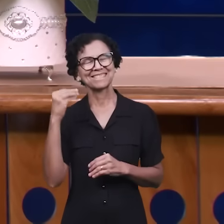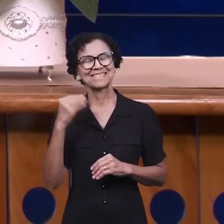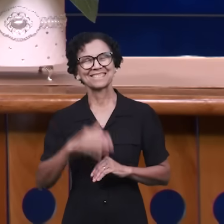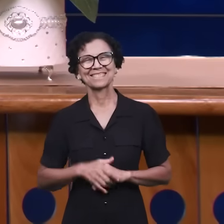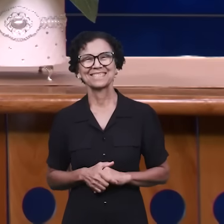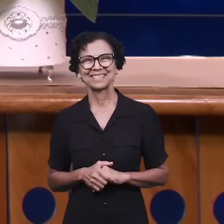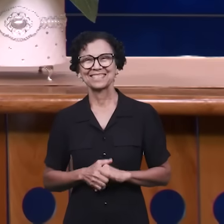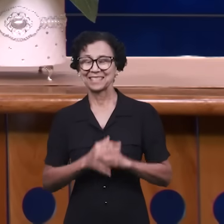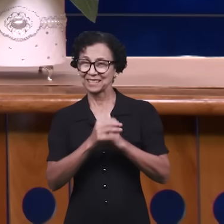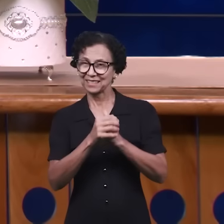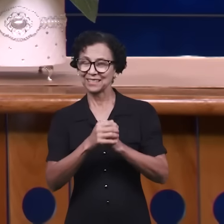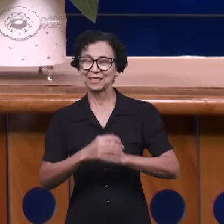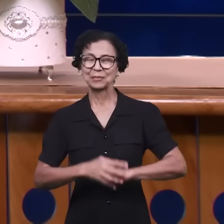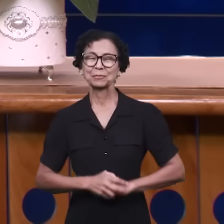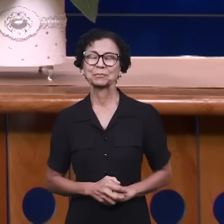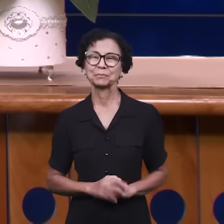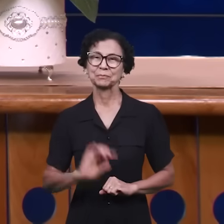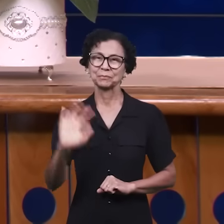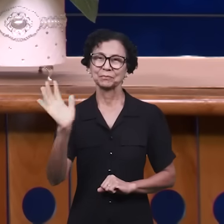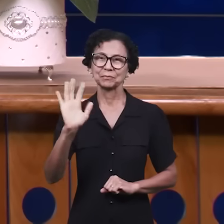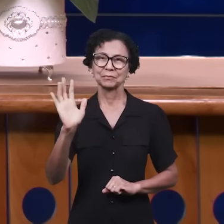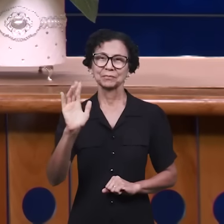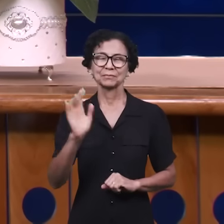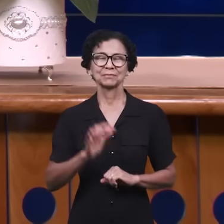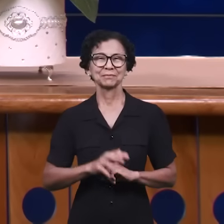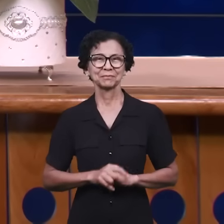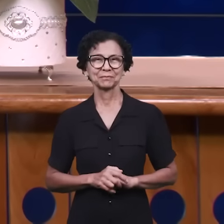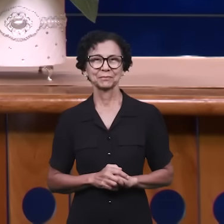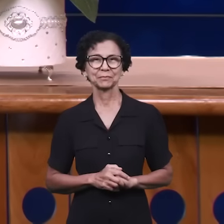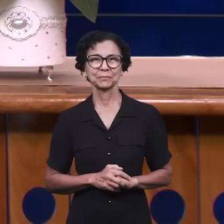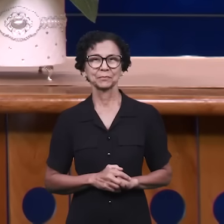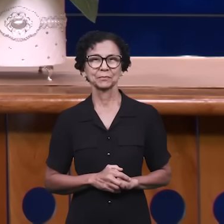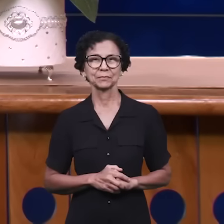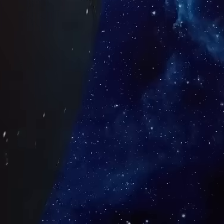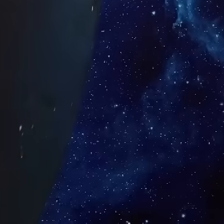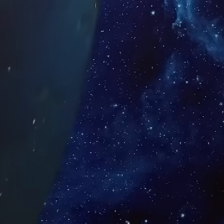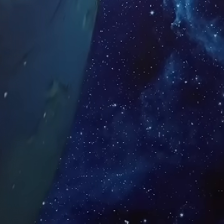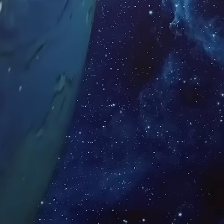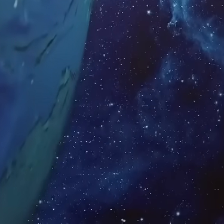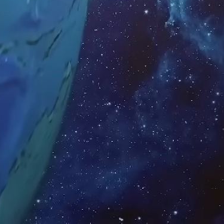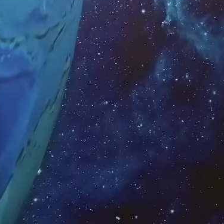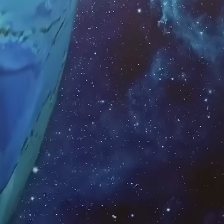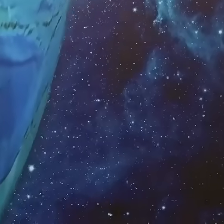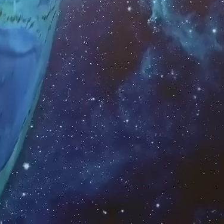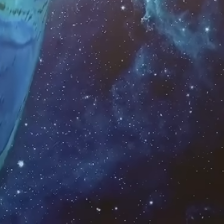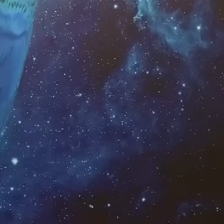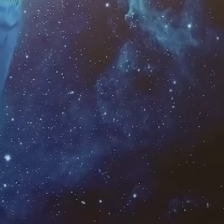experiência que você viveu. Amém? Despedimos de todos com a paz do Senhor Jesus. Música.